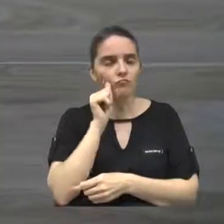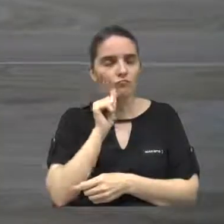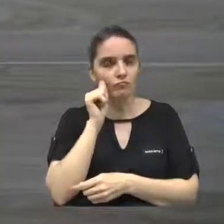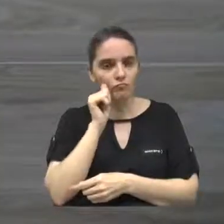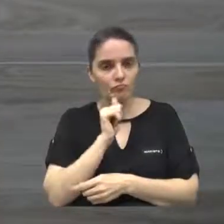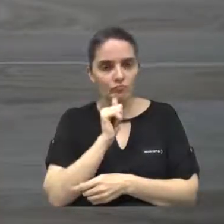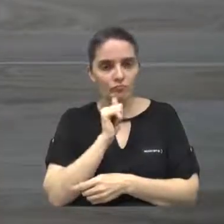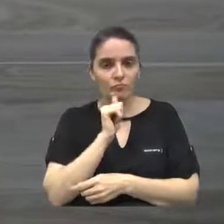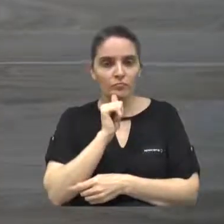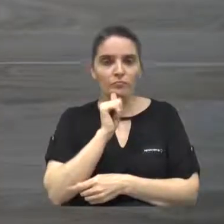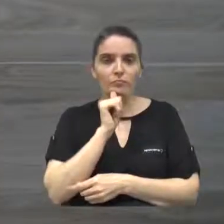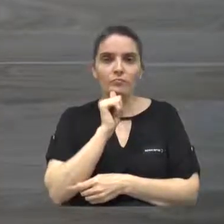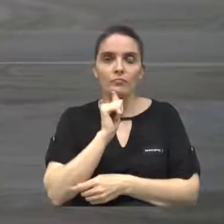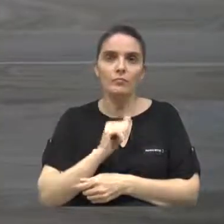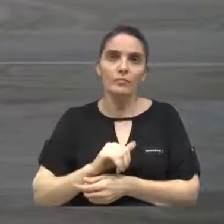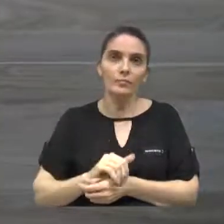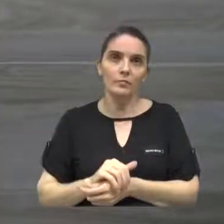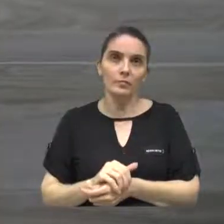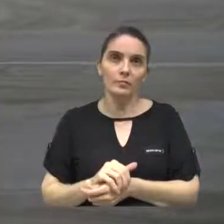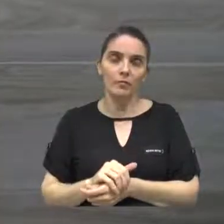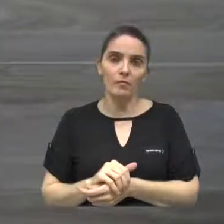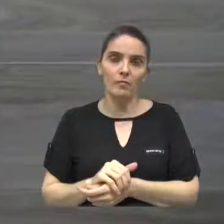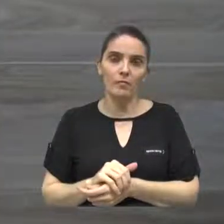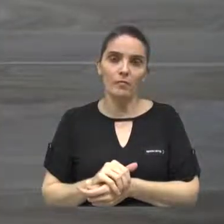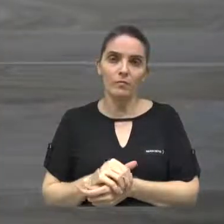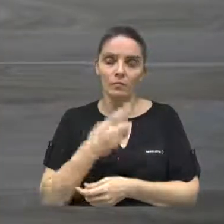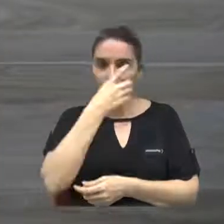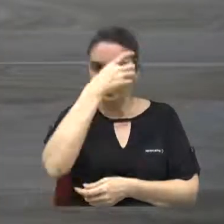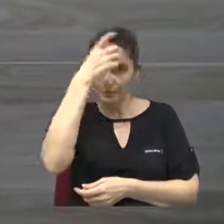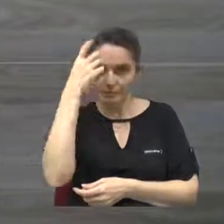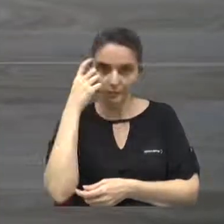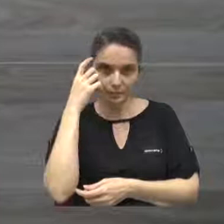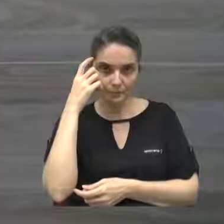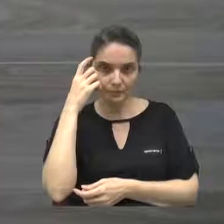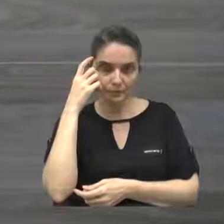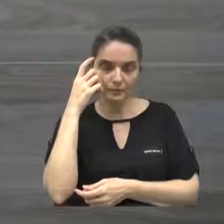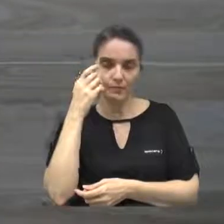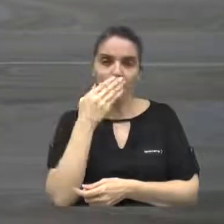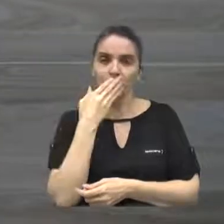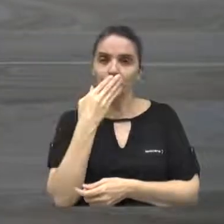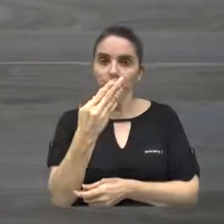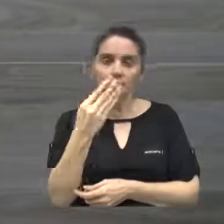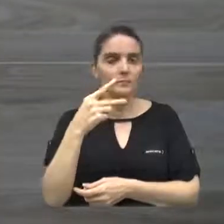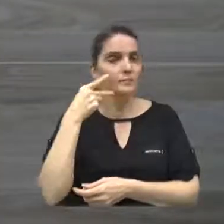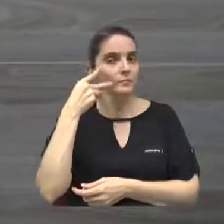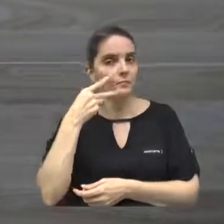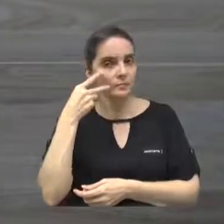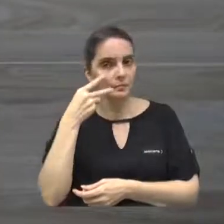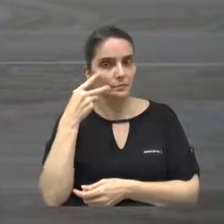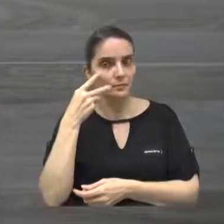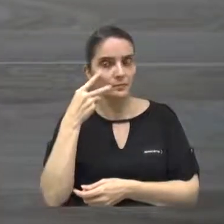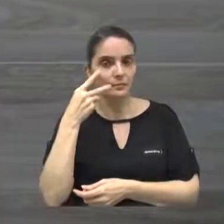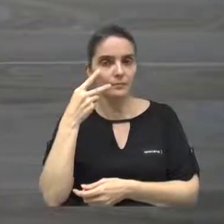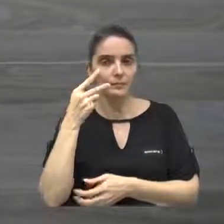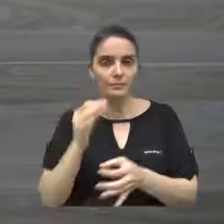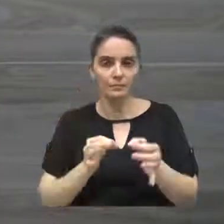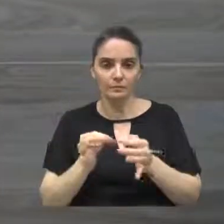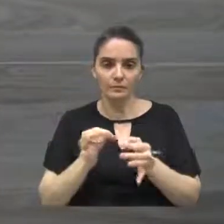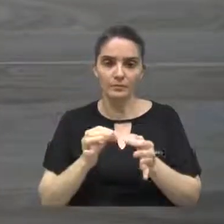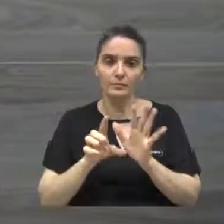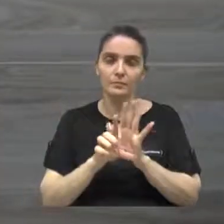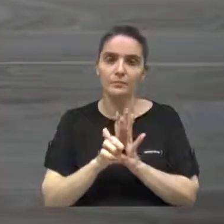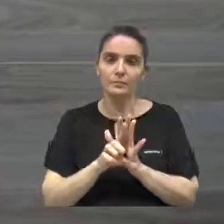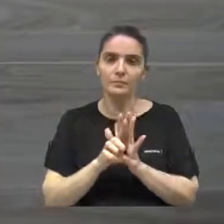Esse singelo edil solicita aos nobres vereadores dessa casa a aprovação do projeto de